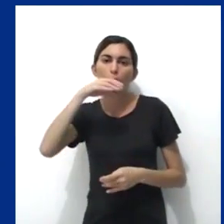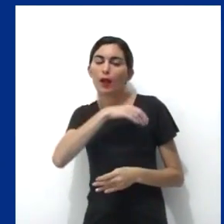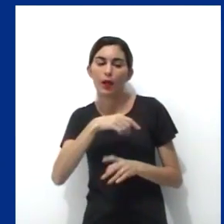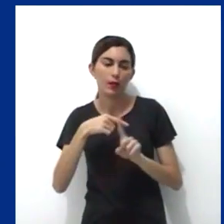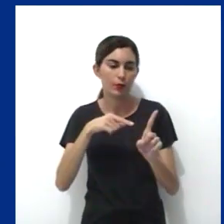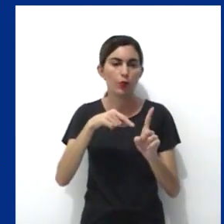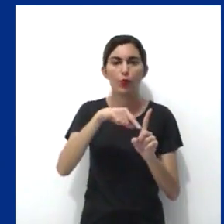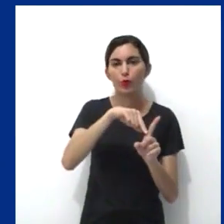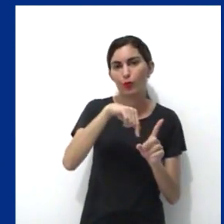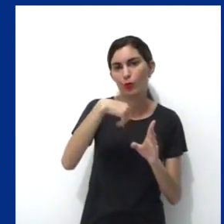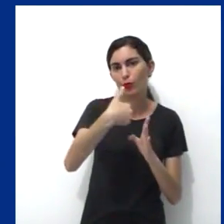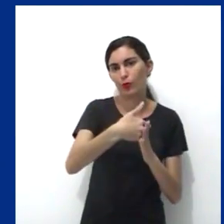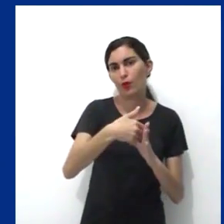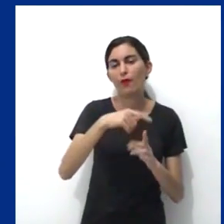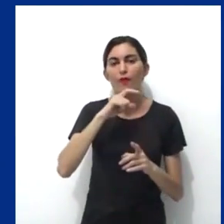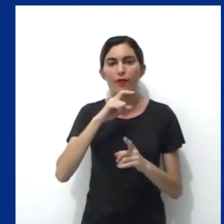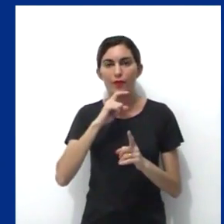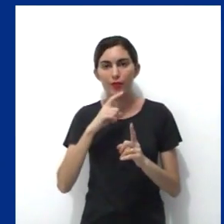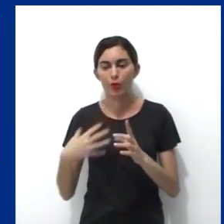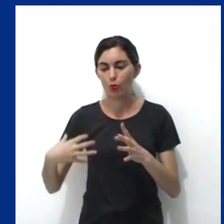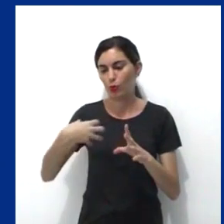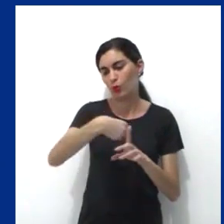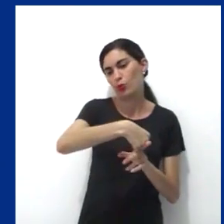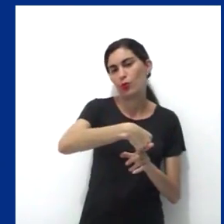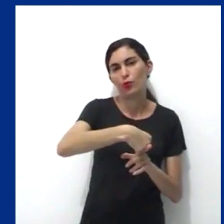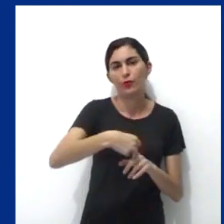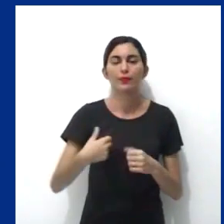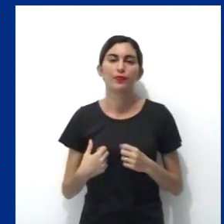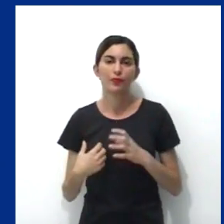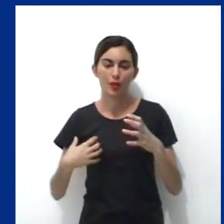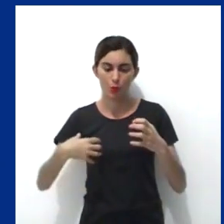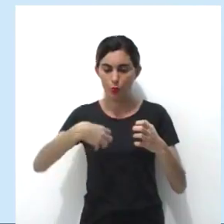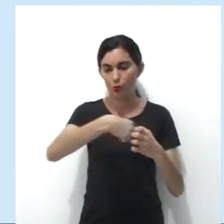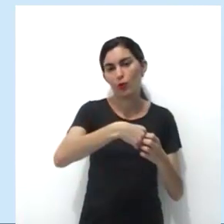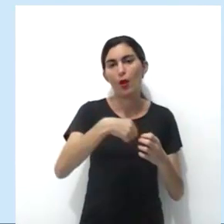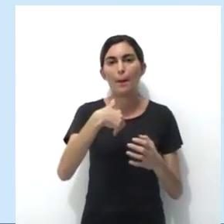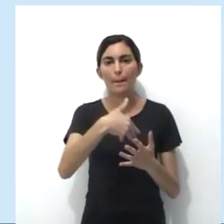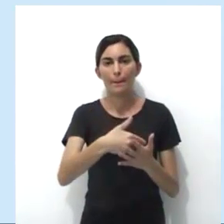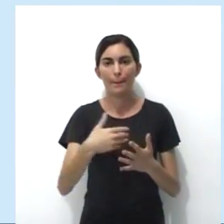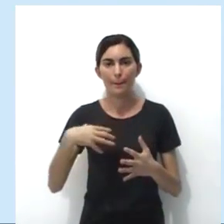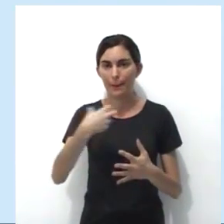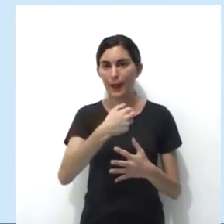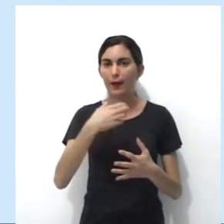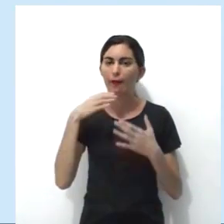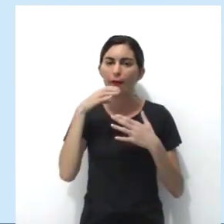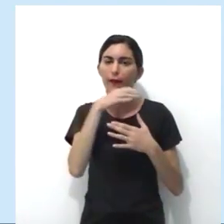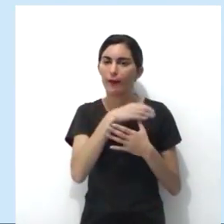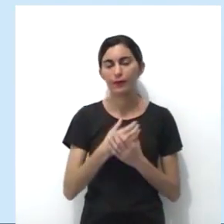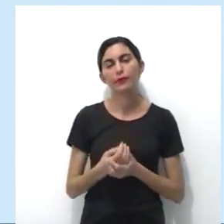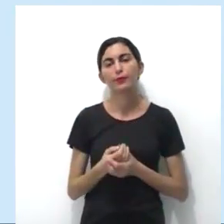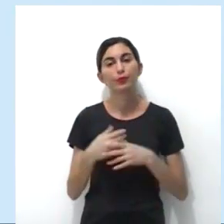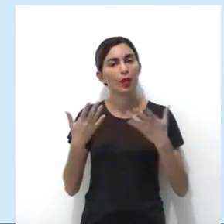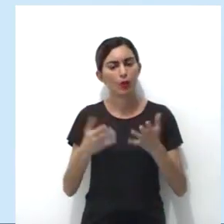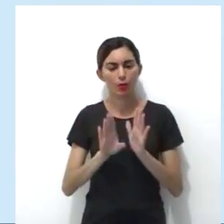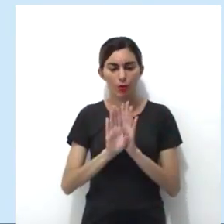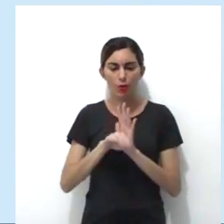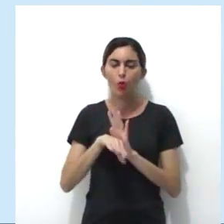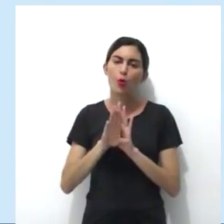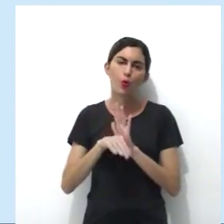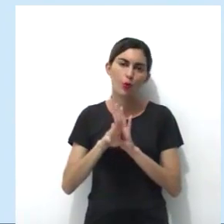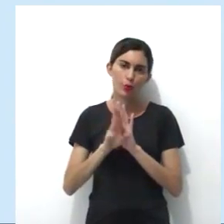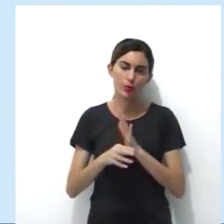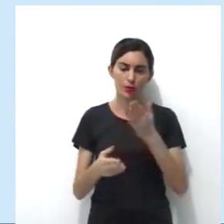o calor vai começar a transferir do que está mais quente para o menos quente, ou na